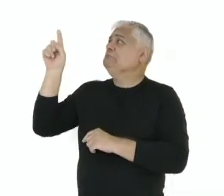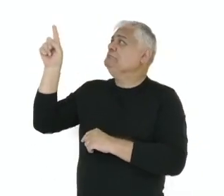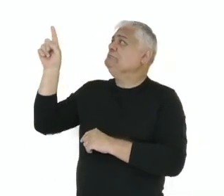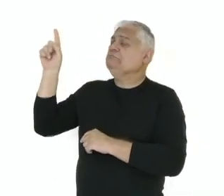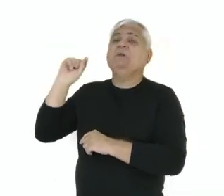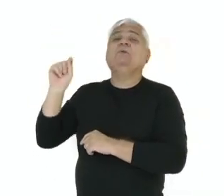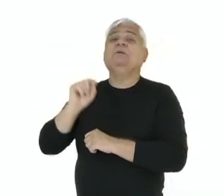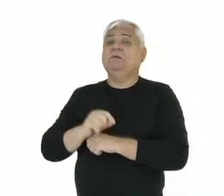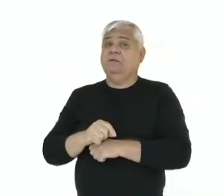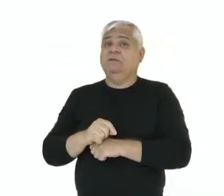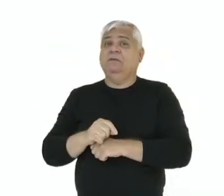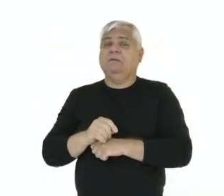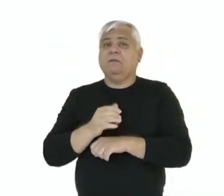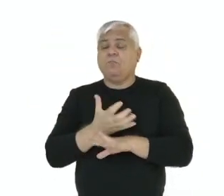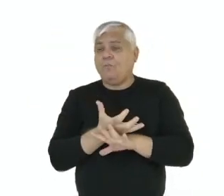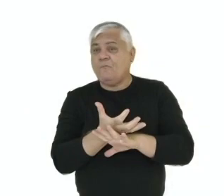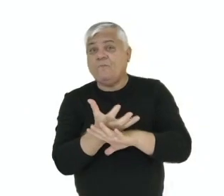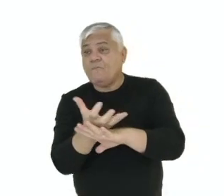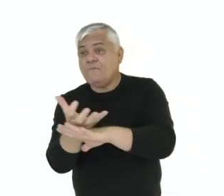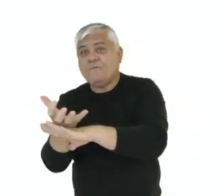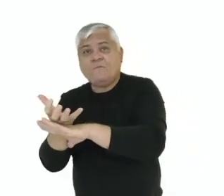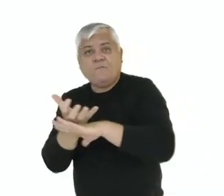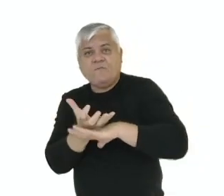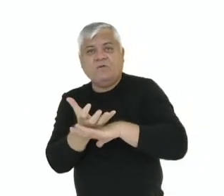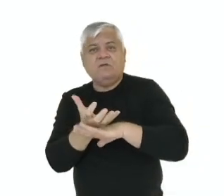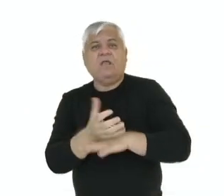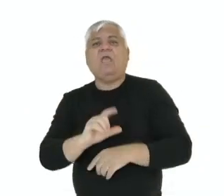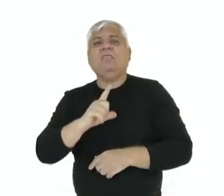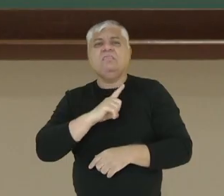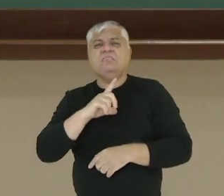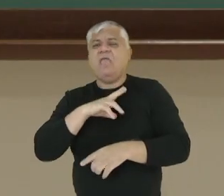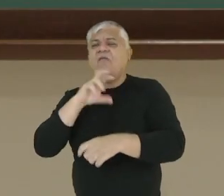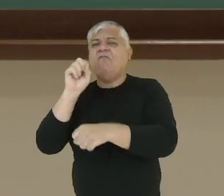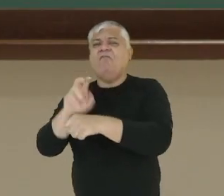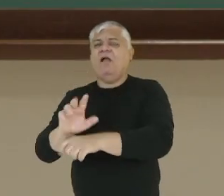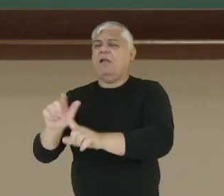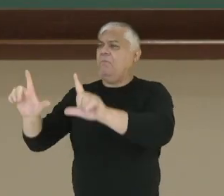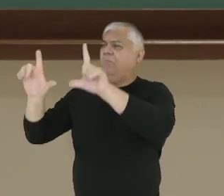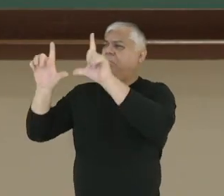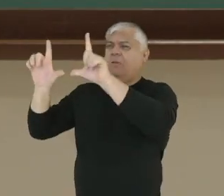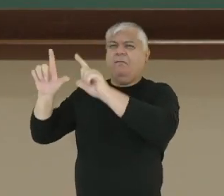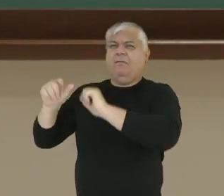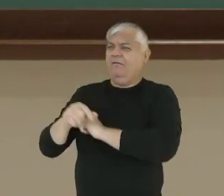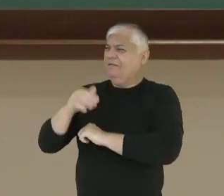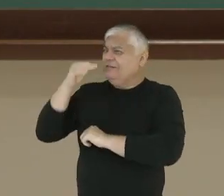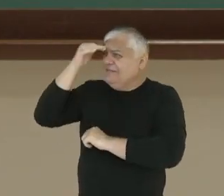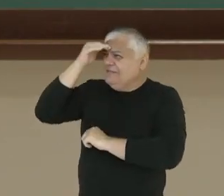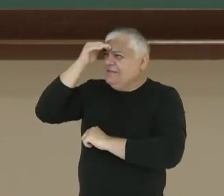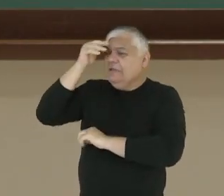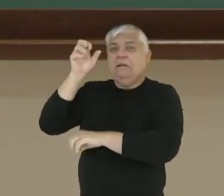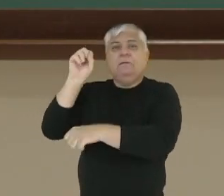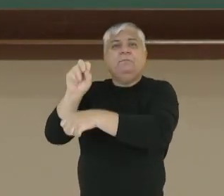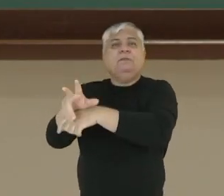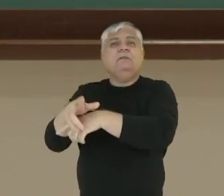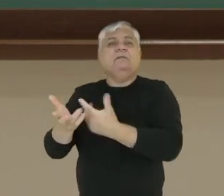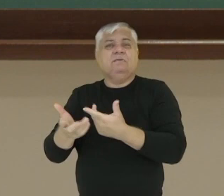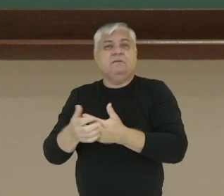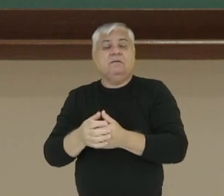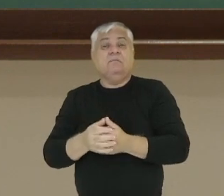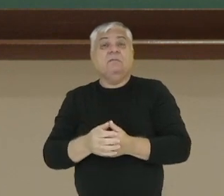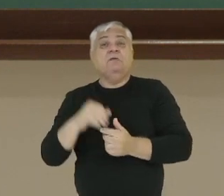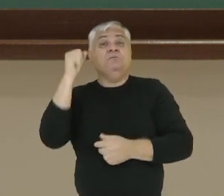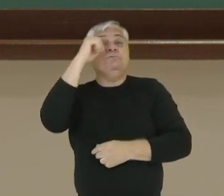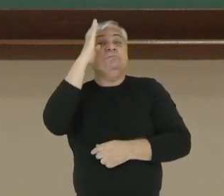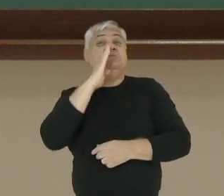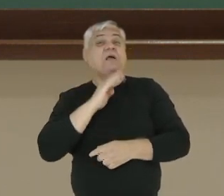um deserto. E aí diz, há vagas, como uma placa lá longe. E aí ele diz, emprego no Brasil, uma